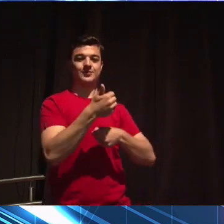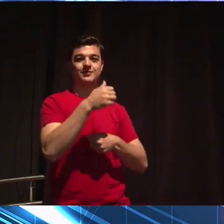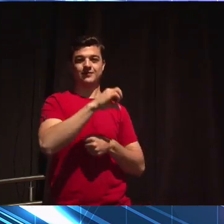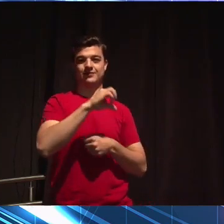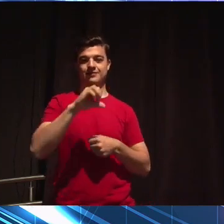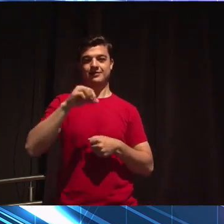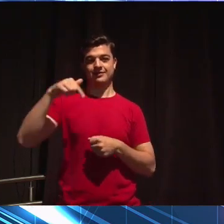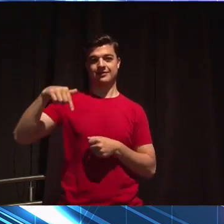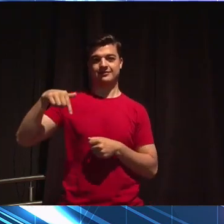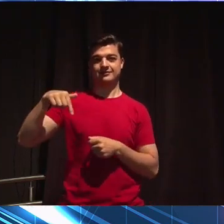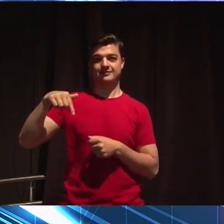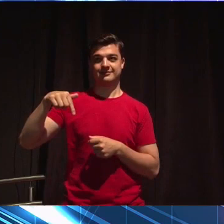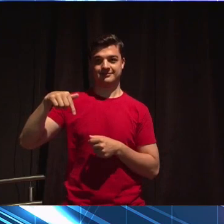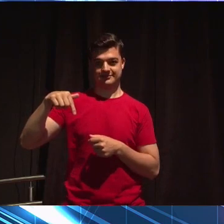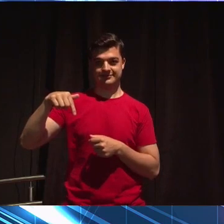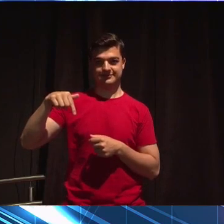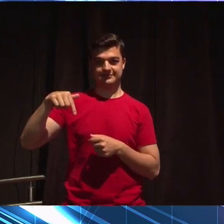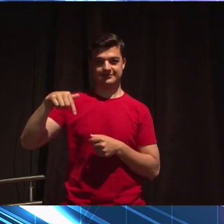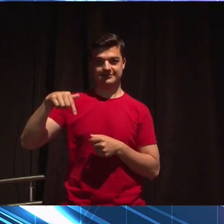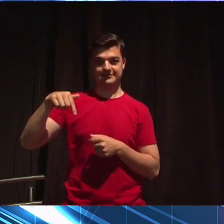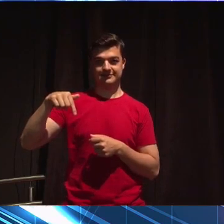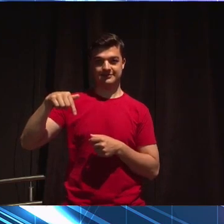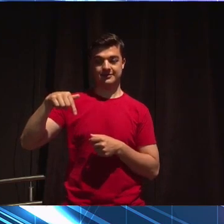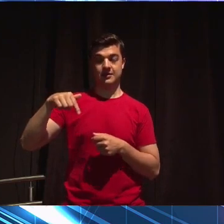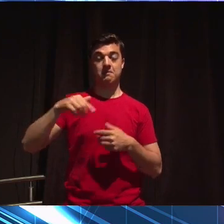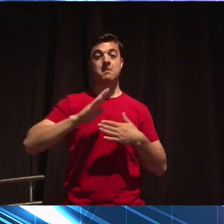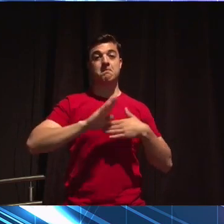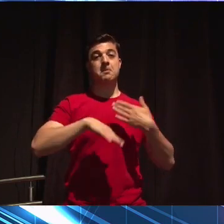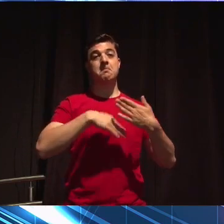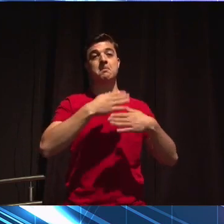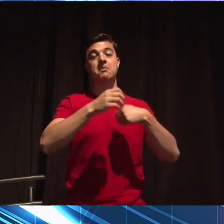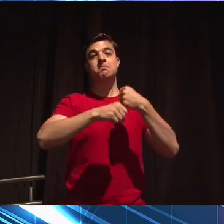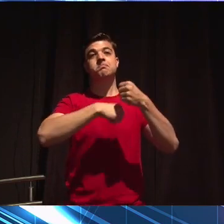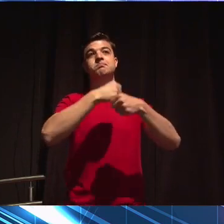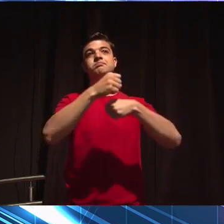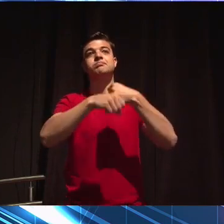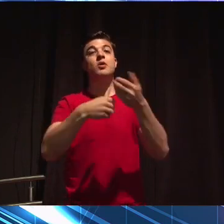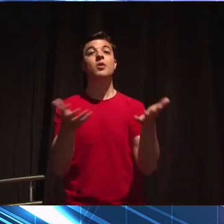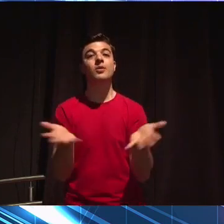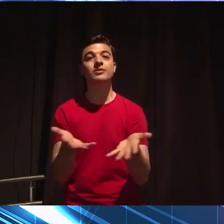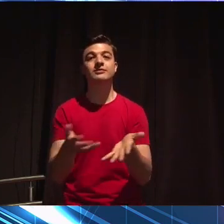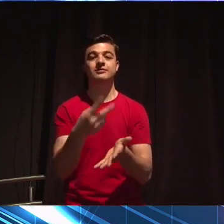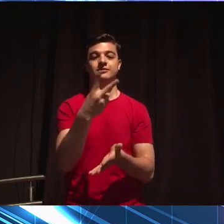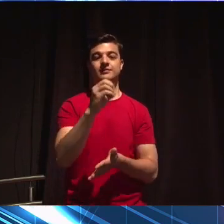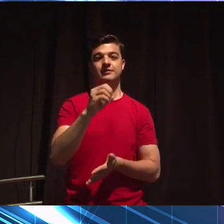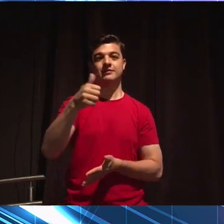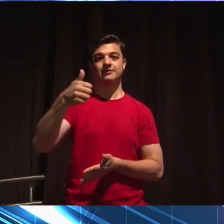cara, em 2014, o Galaxy S5,